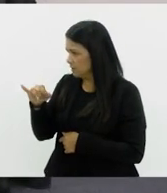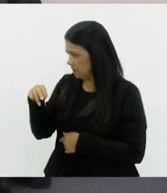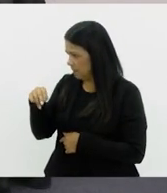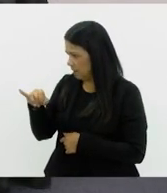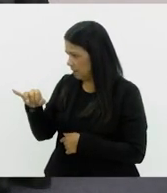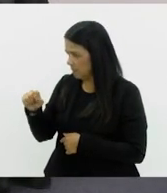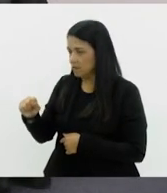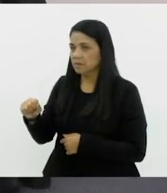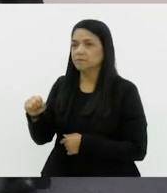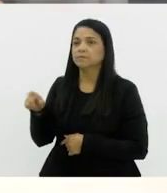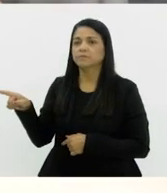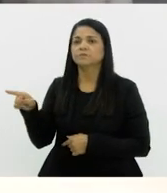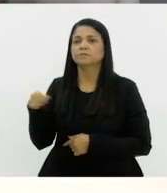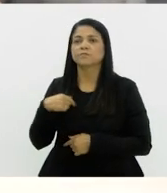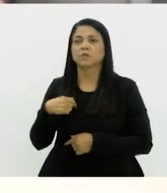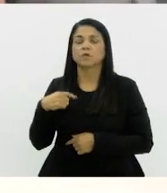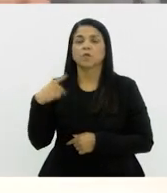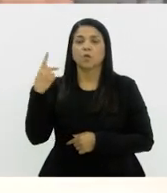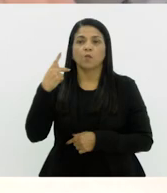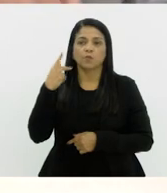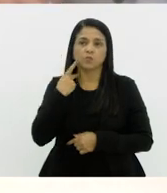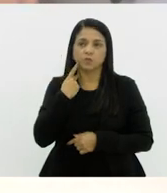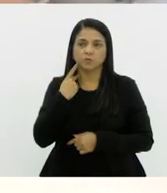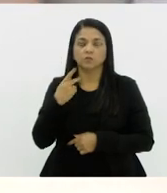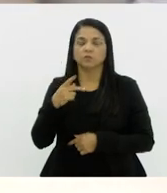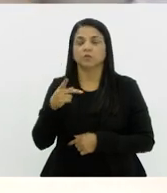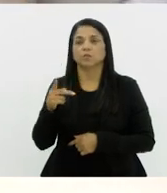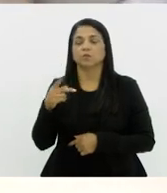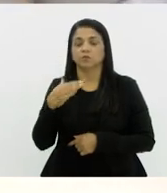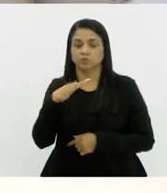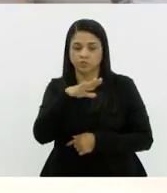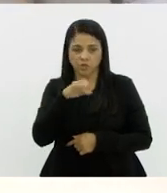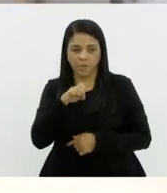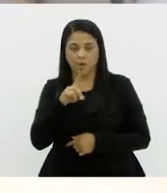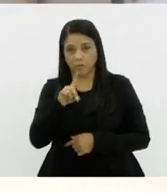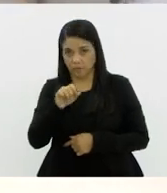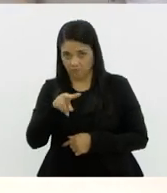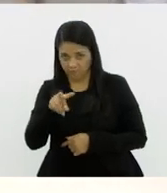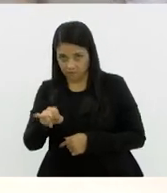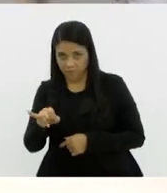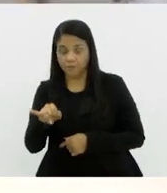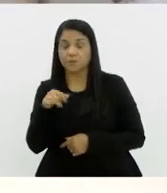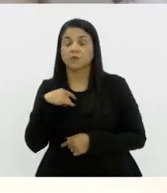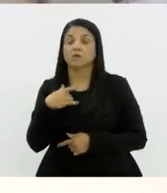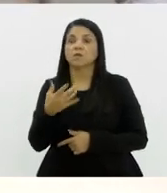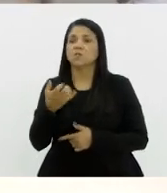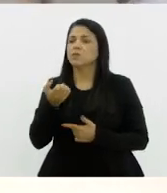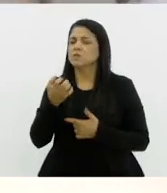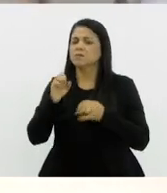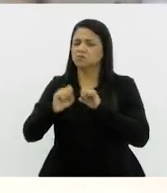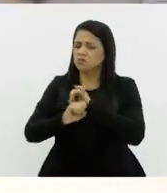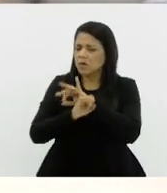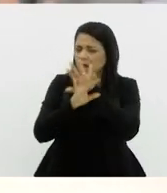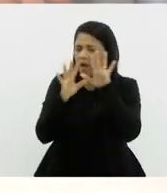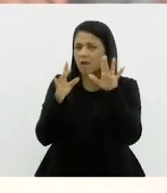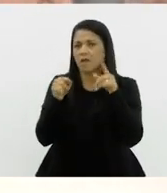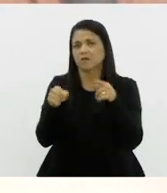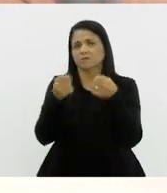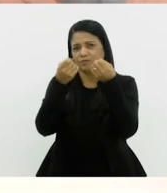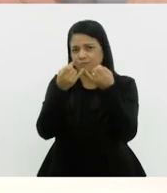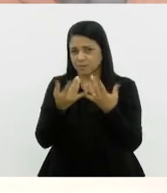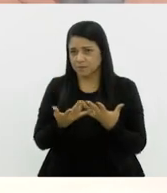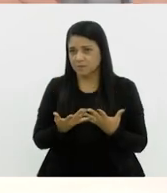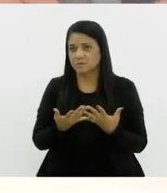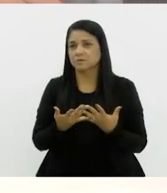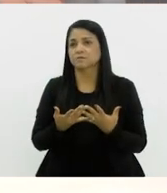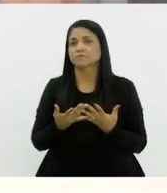procurador Sérgio Suyama chamar próximo, eu queria só um esclarecimento rapidinho, já que